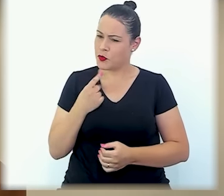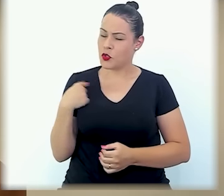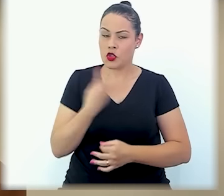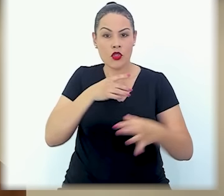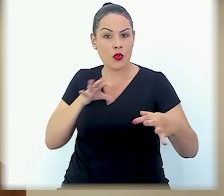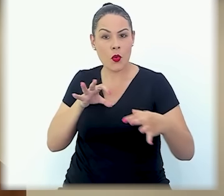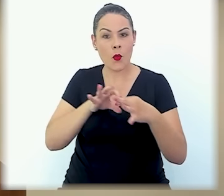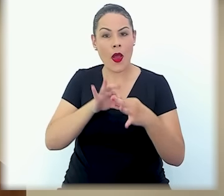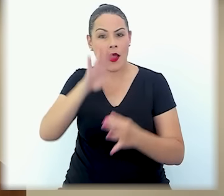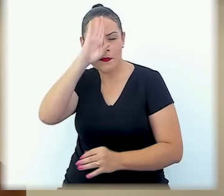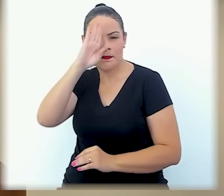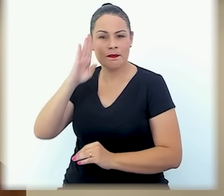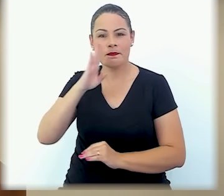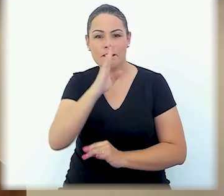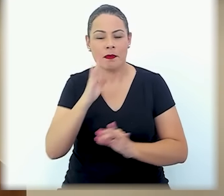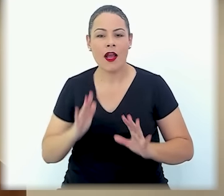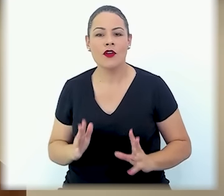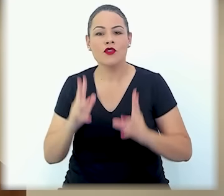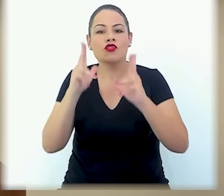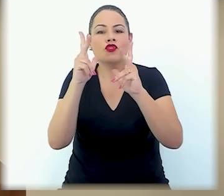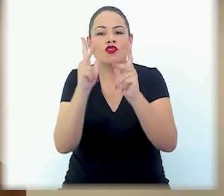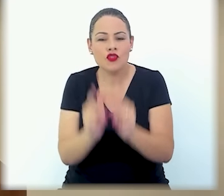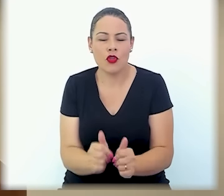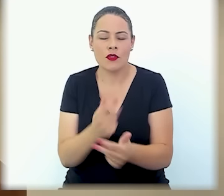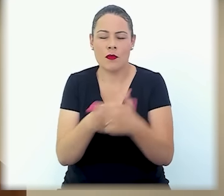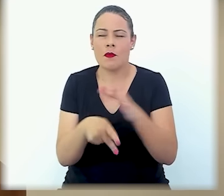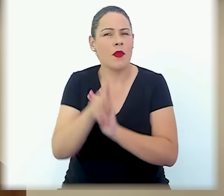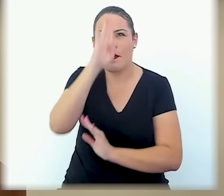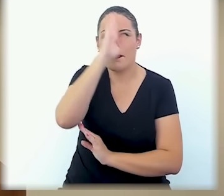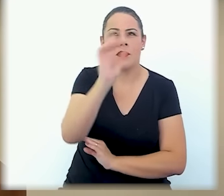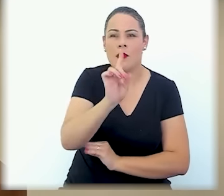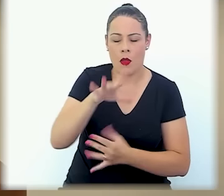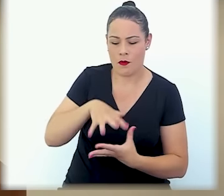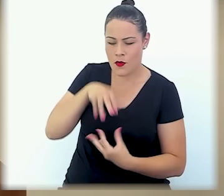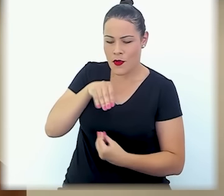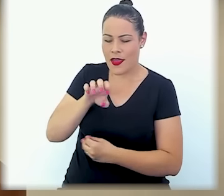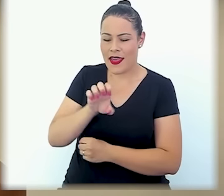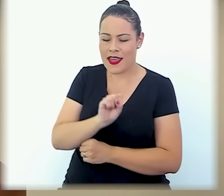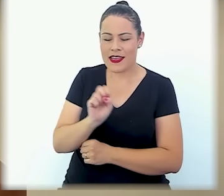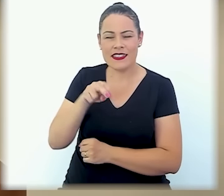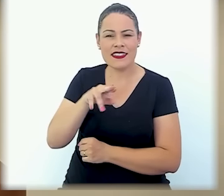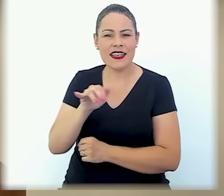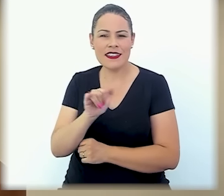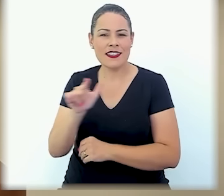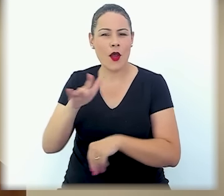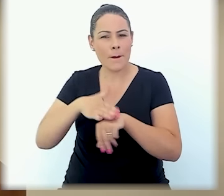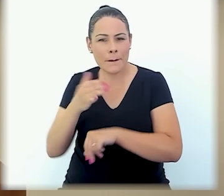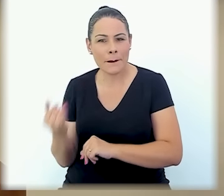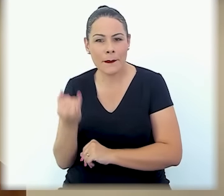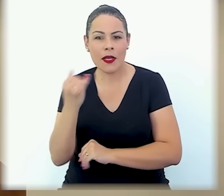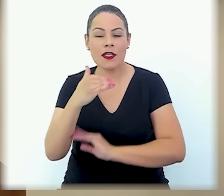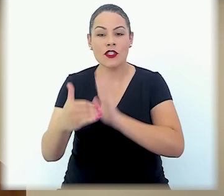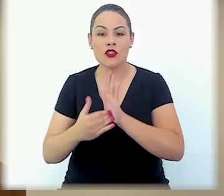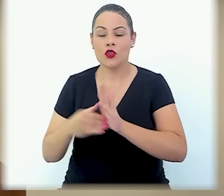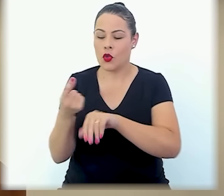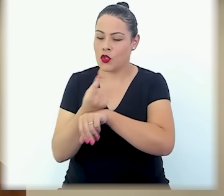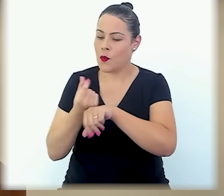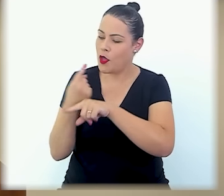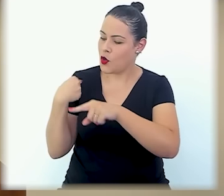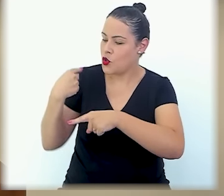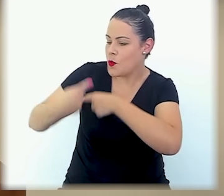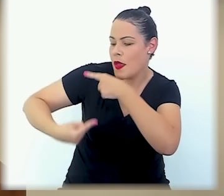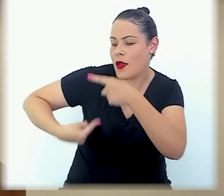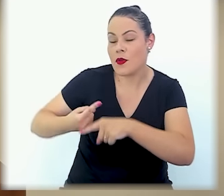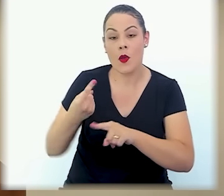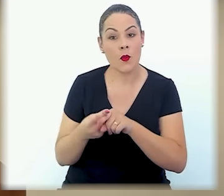elo principal, na verdade, dessa, né, o elo essencial, nem principal, é o elo essencial dessa cadeia da economia circular,